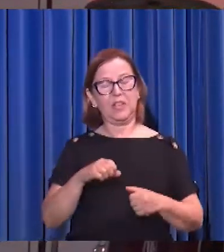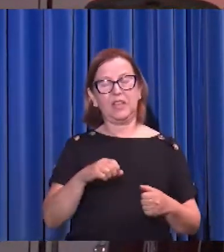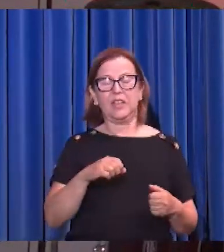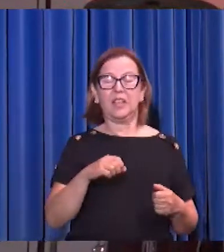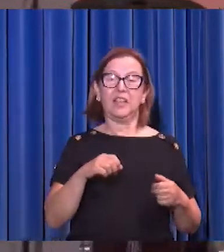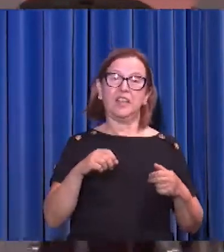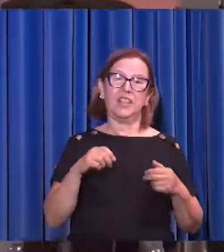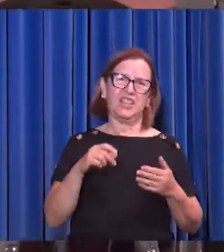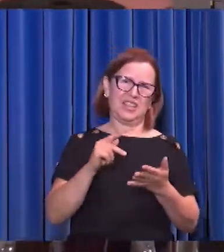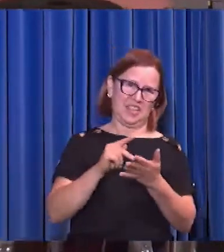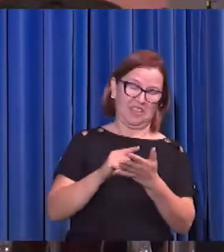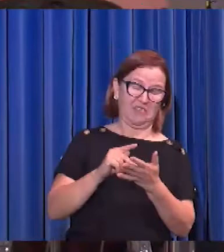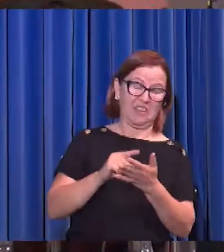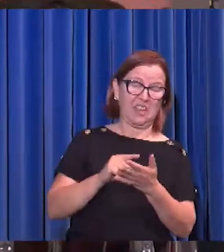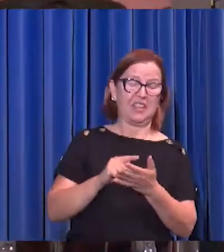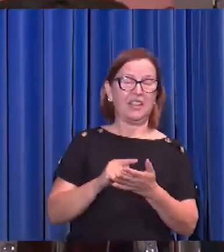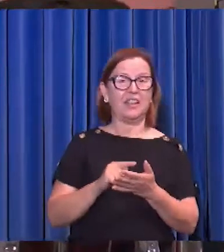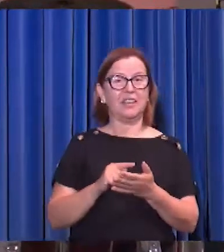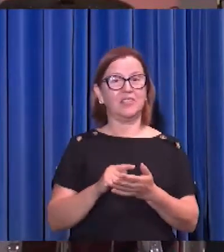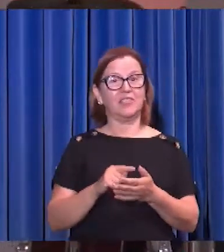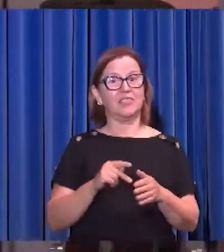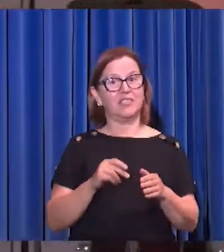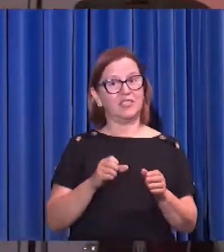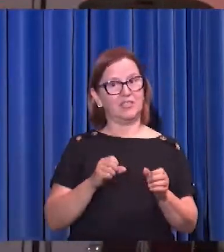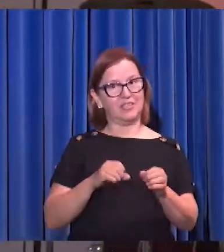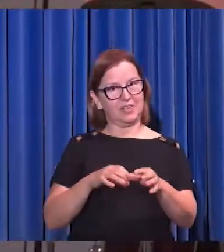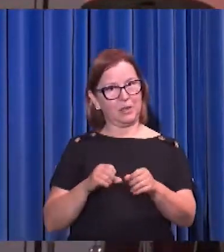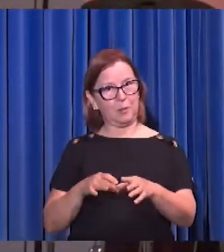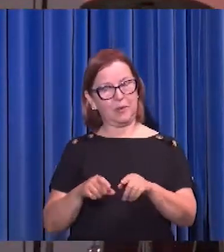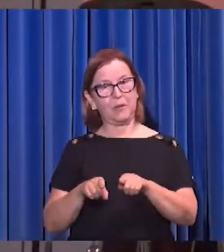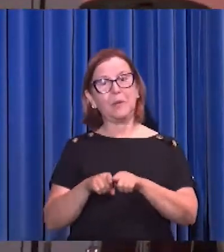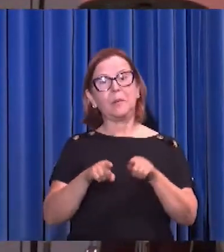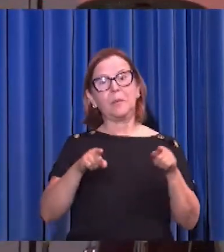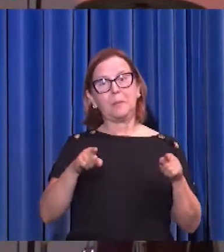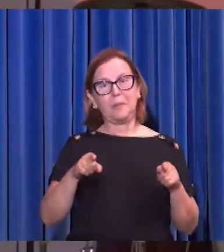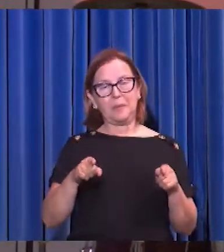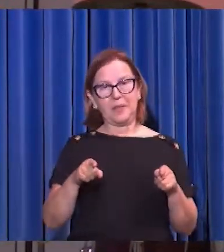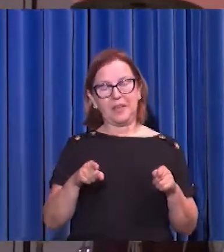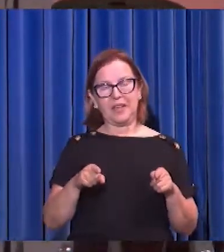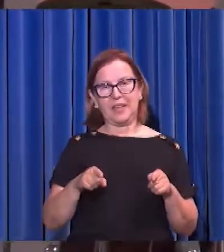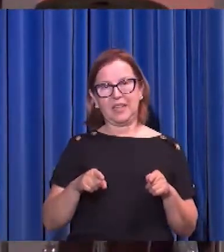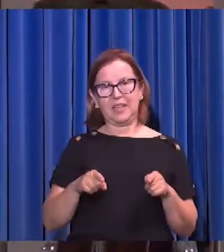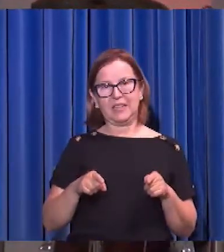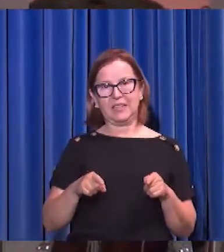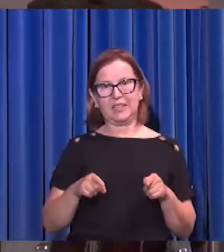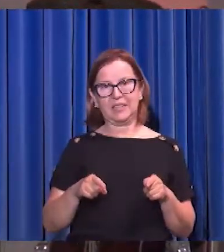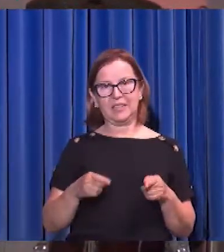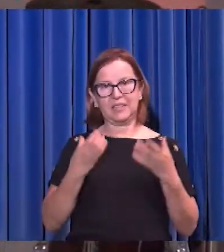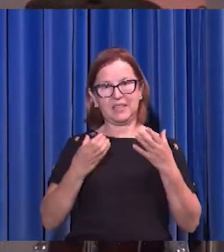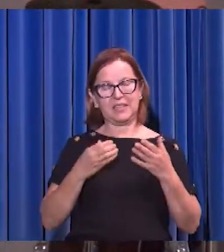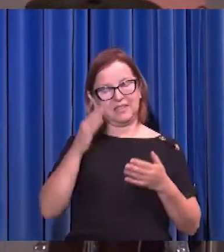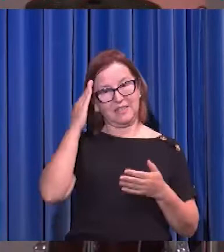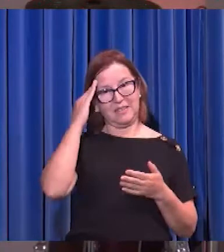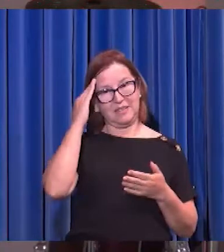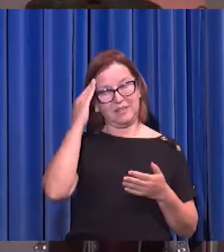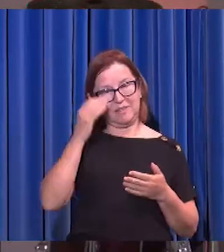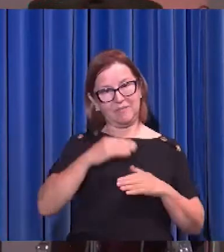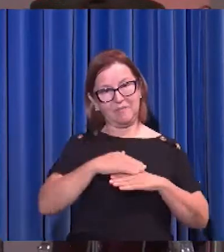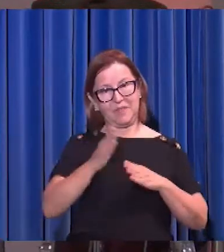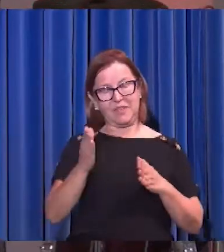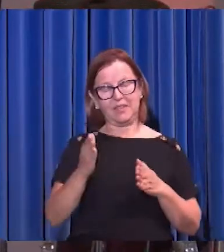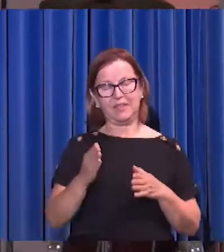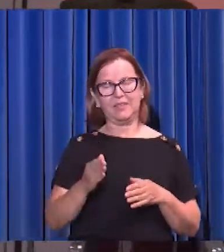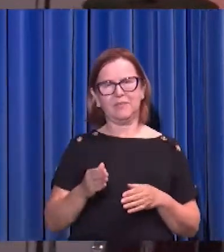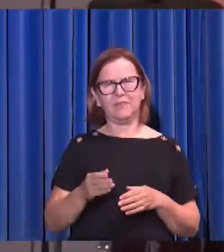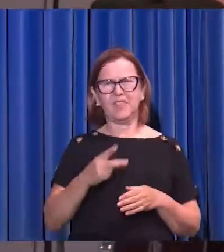certas doutrinas, mas que está disposto a enfrentar as questões diante das evidências. E eu creio que